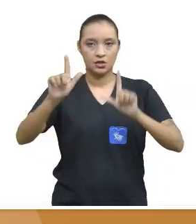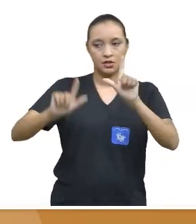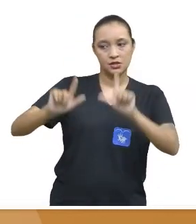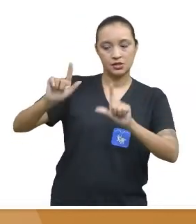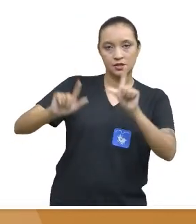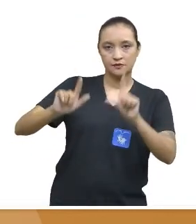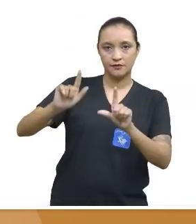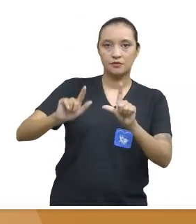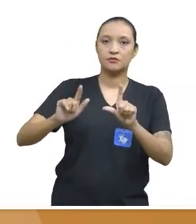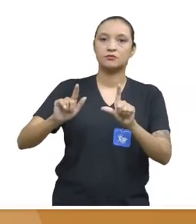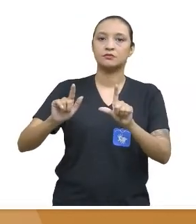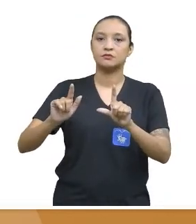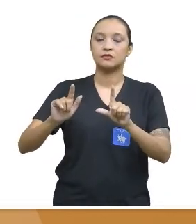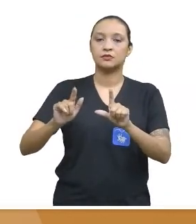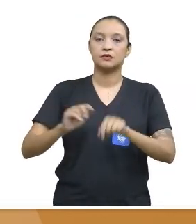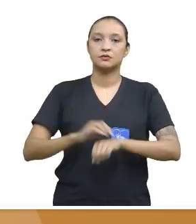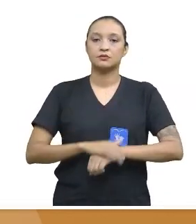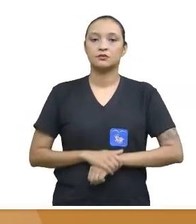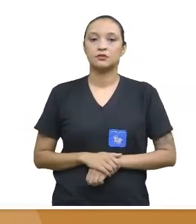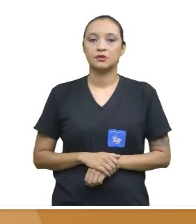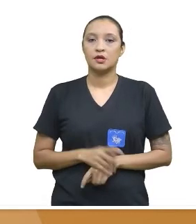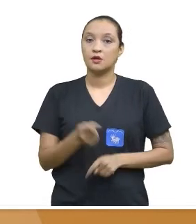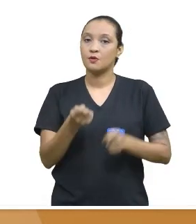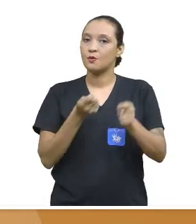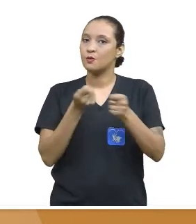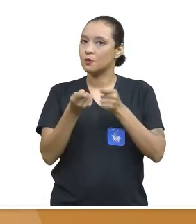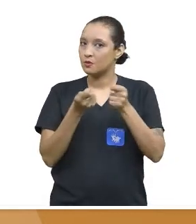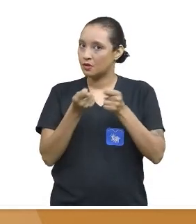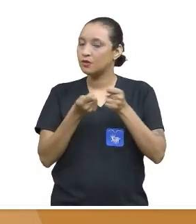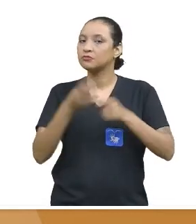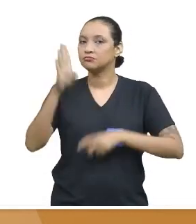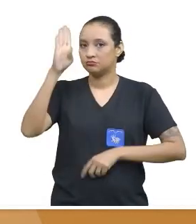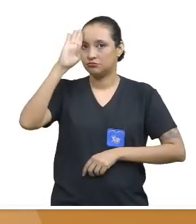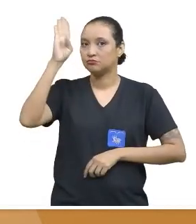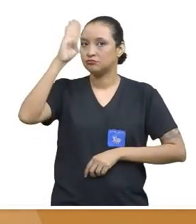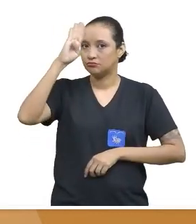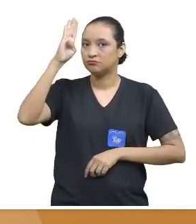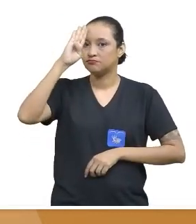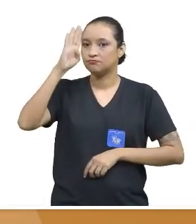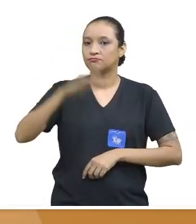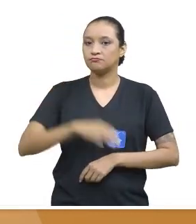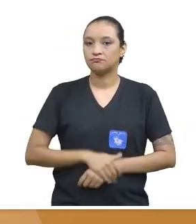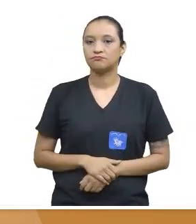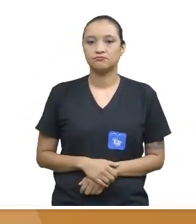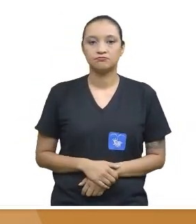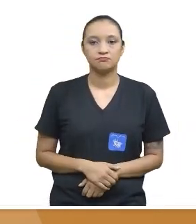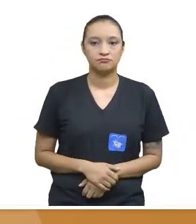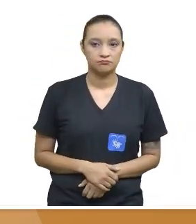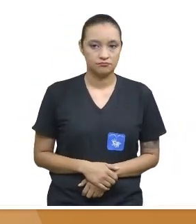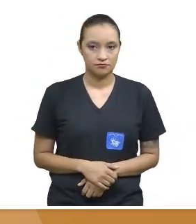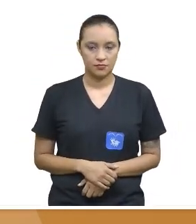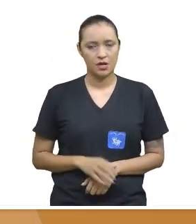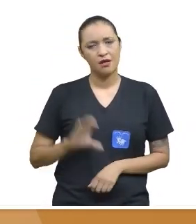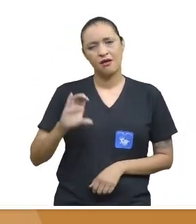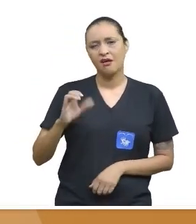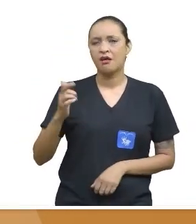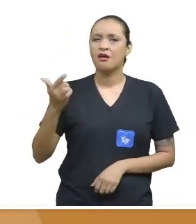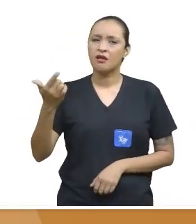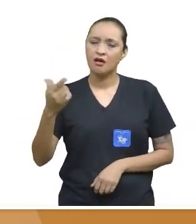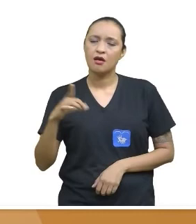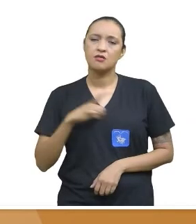televisionados, escritos também, tinha ali um controle do governo militar. Lógico, existia